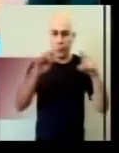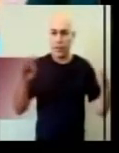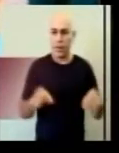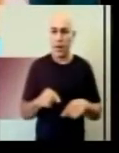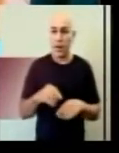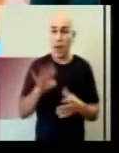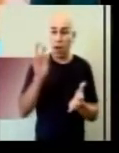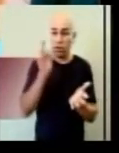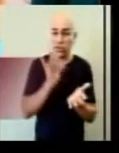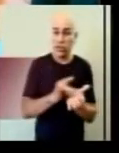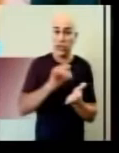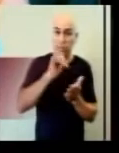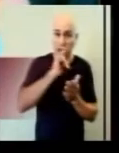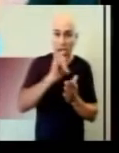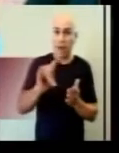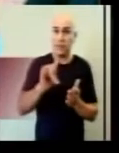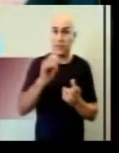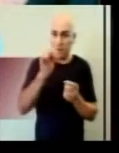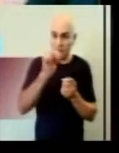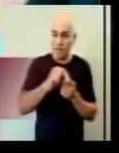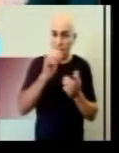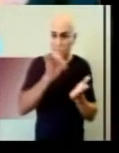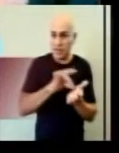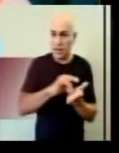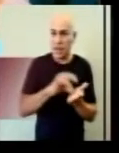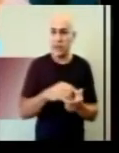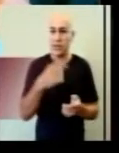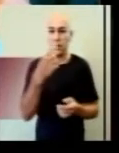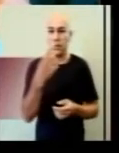Confirmados de Covid, hoje a gente tem